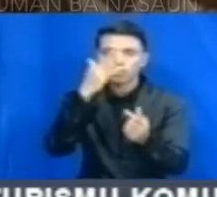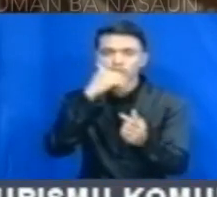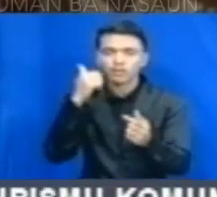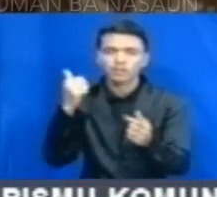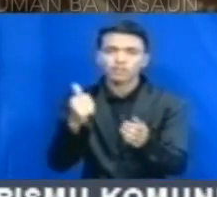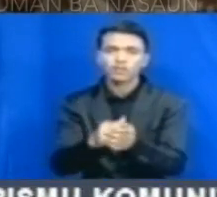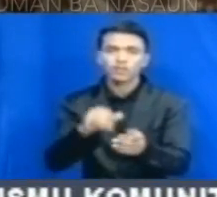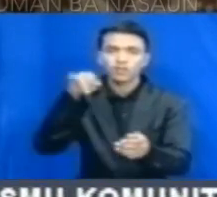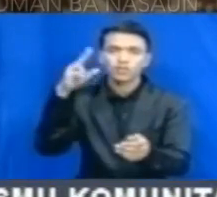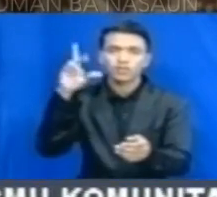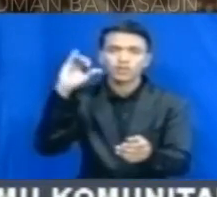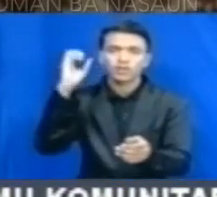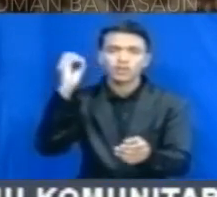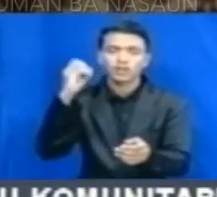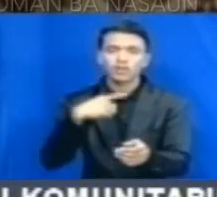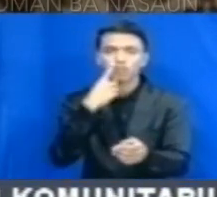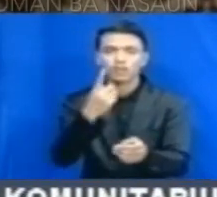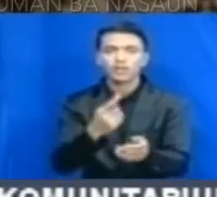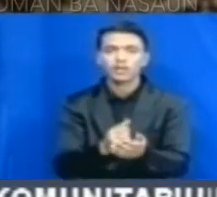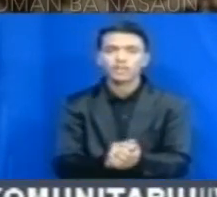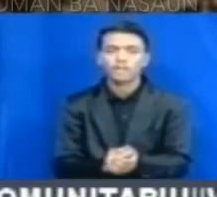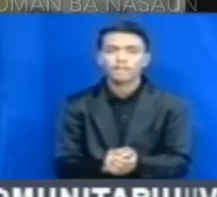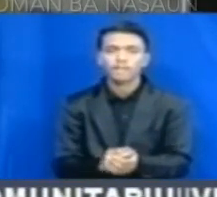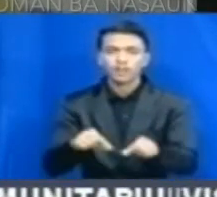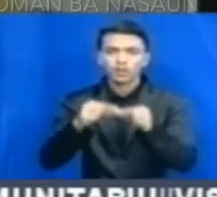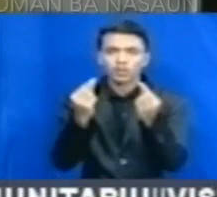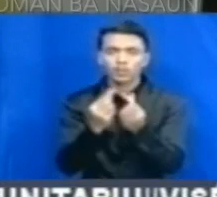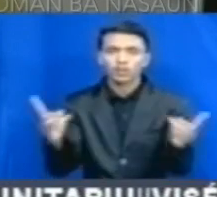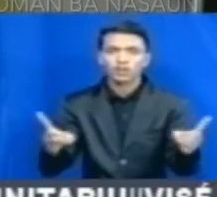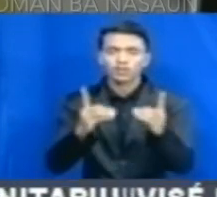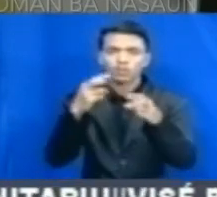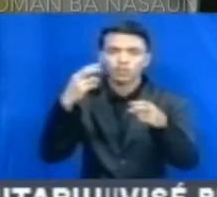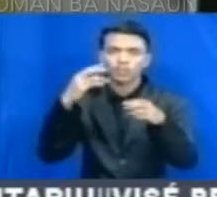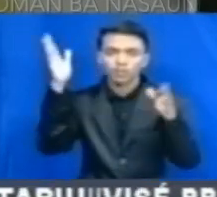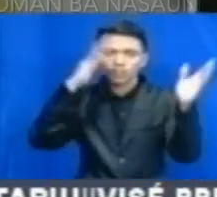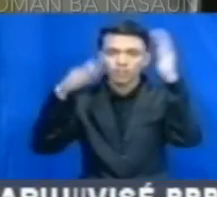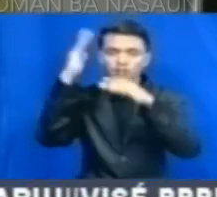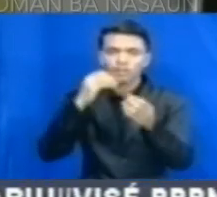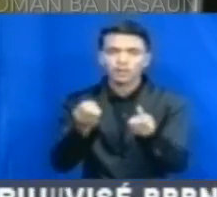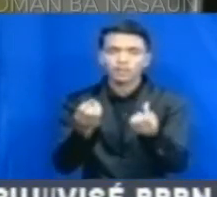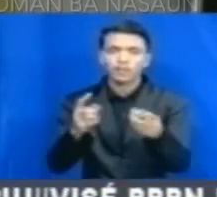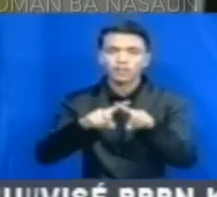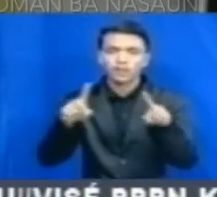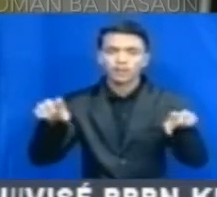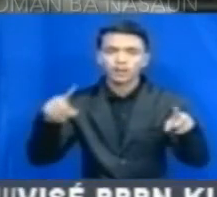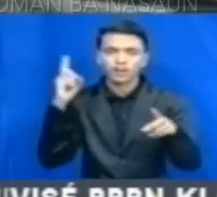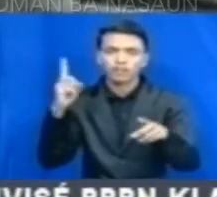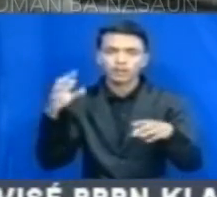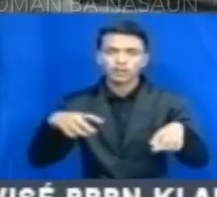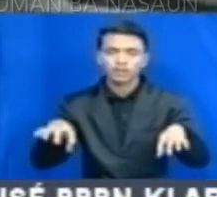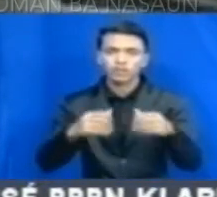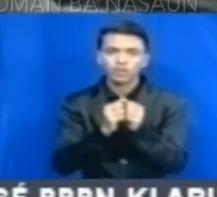Comunitário, Julian Gomes Guterres afirma, mas que Grupo Hasoro Desafios Barat, mai bem na Fatin Serviço Hamutu,